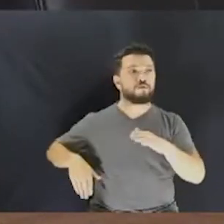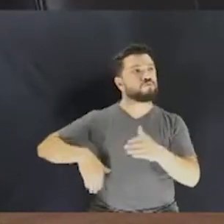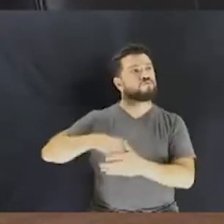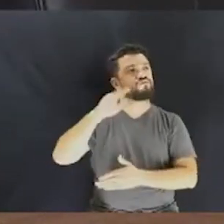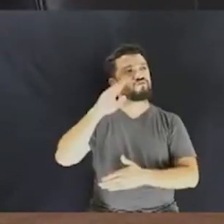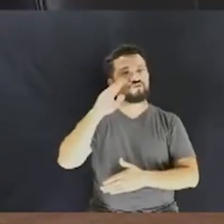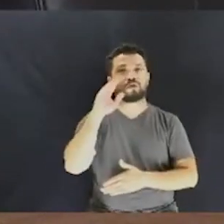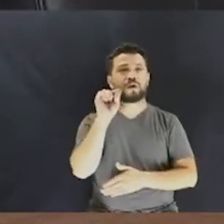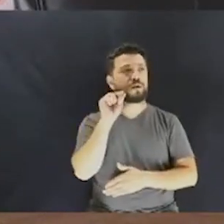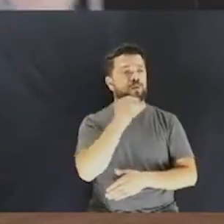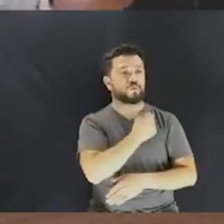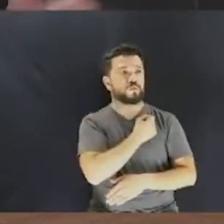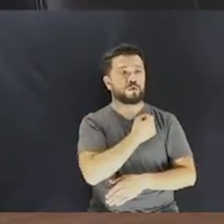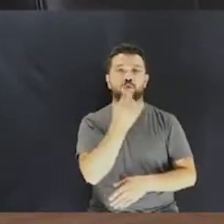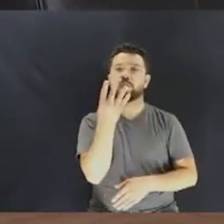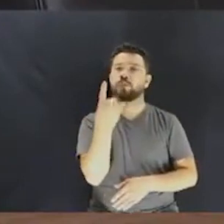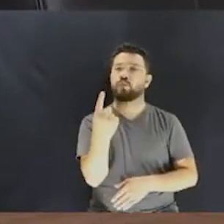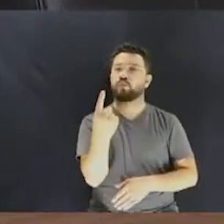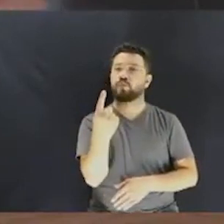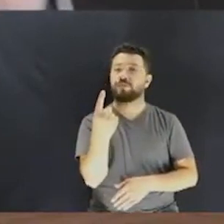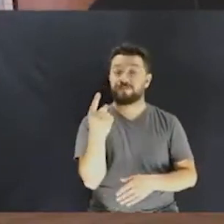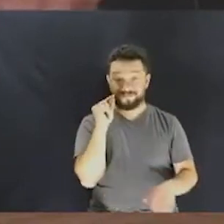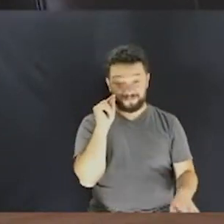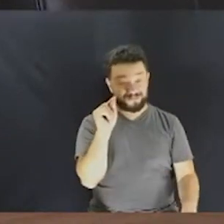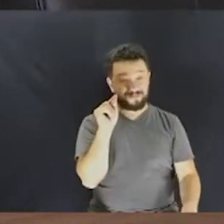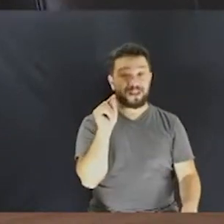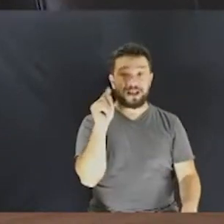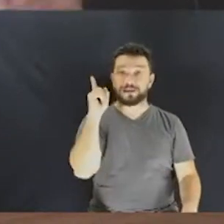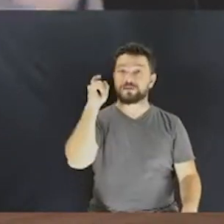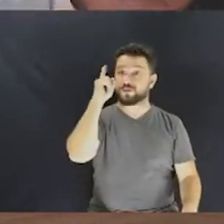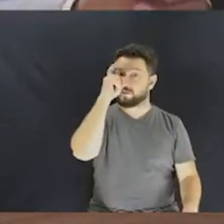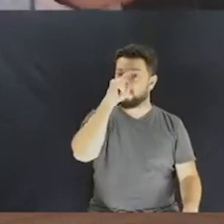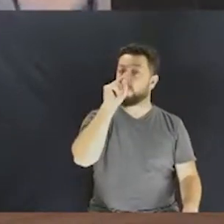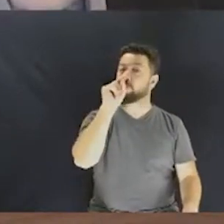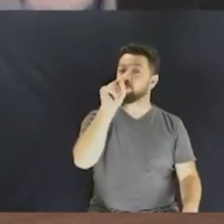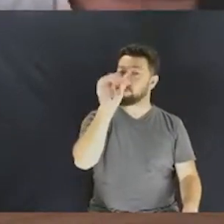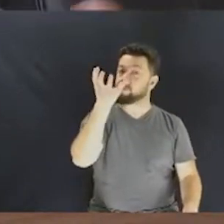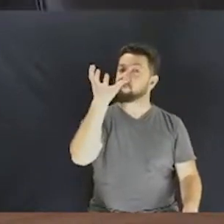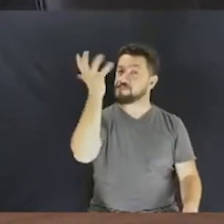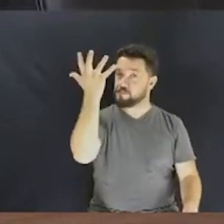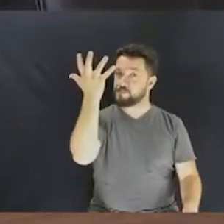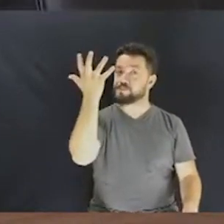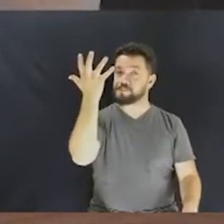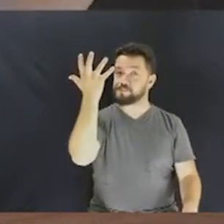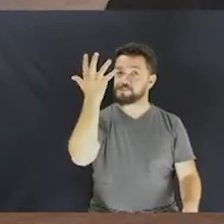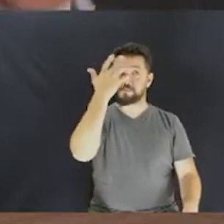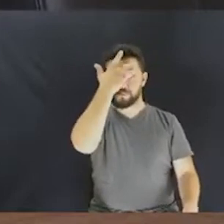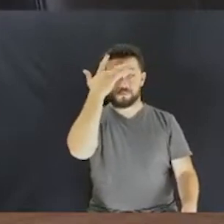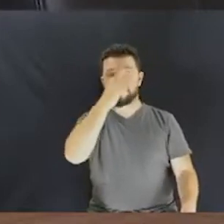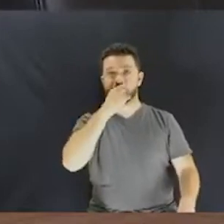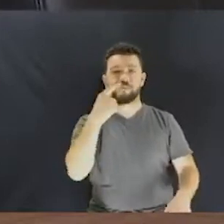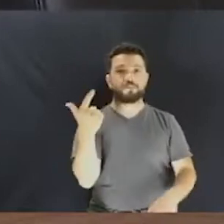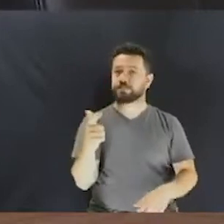do Iguaçu. Então, assim, a gente vê a dificuldade lá na ponta, como as pessoas não recebem esse material. Os